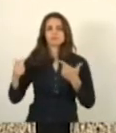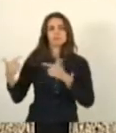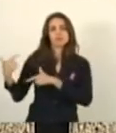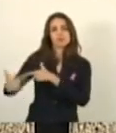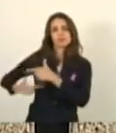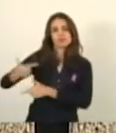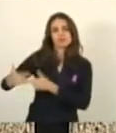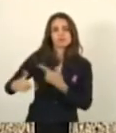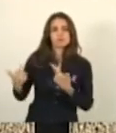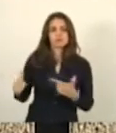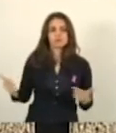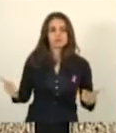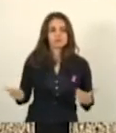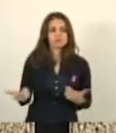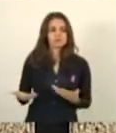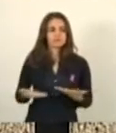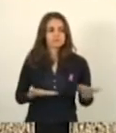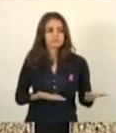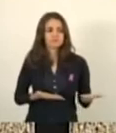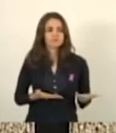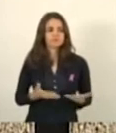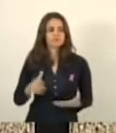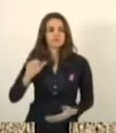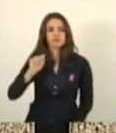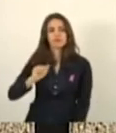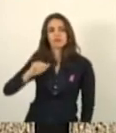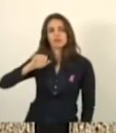anos. Está aqui a Hebes.